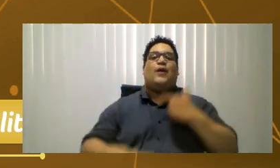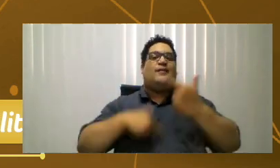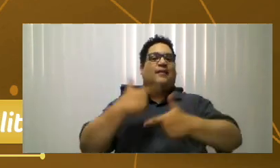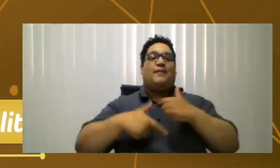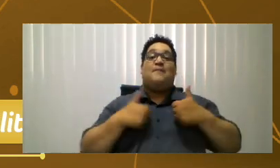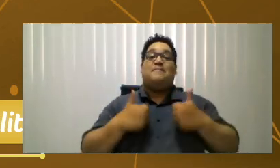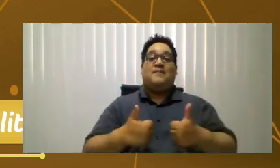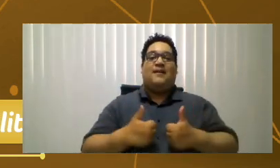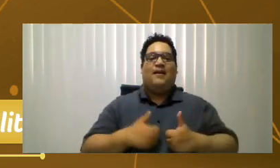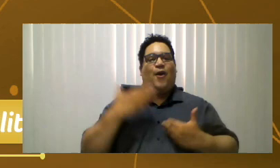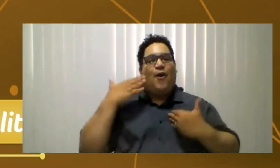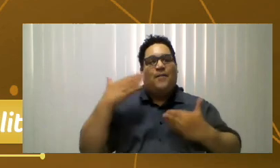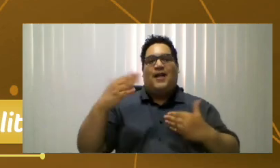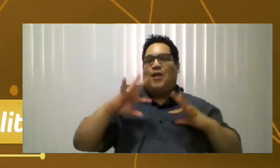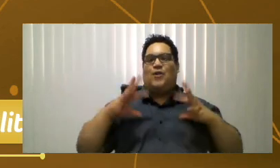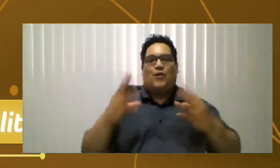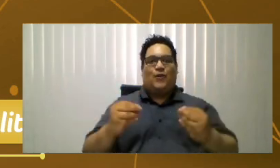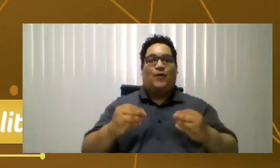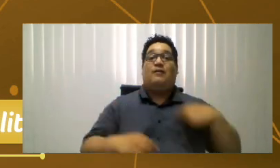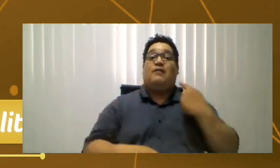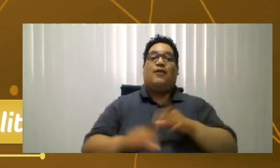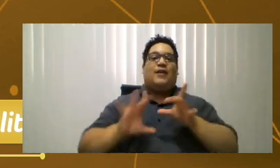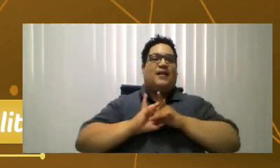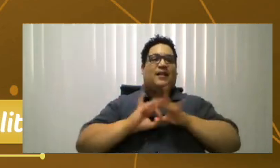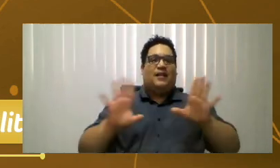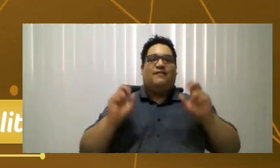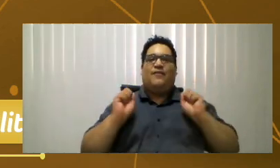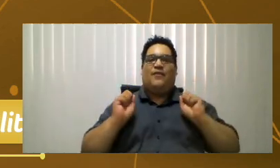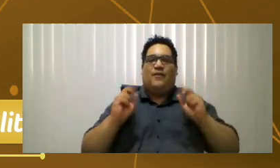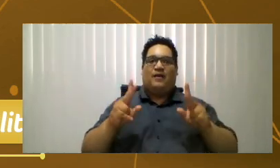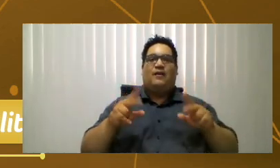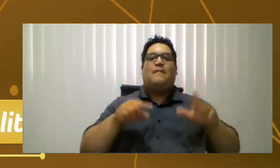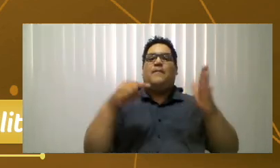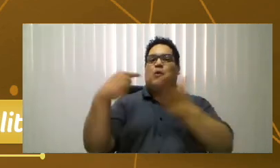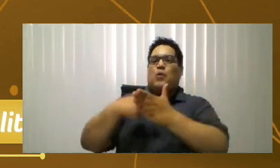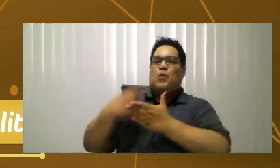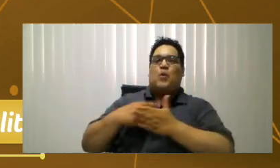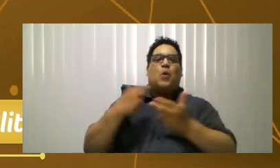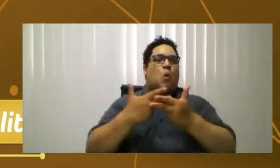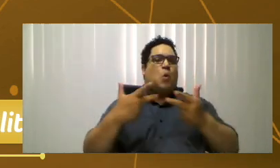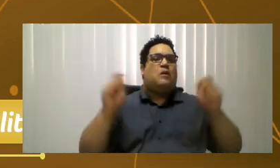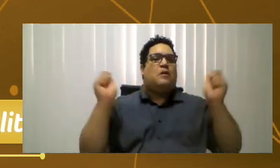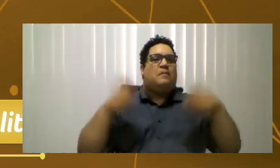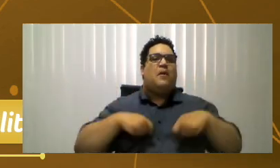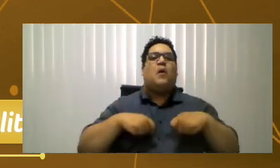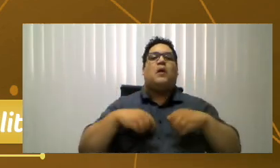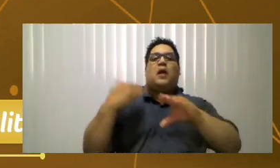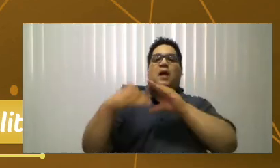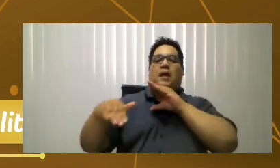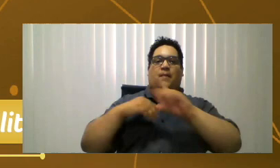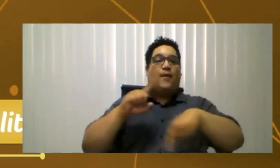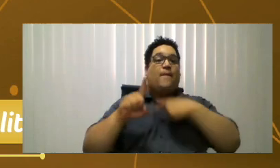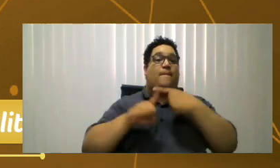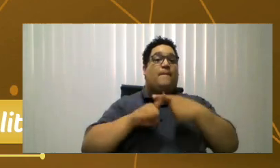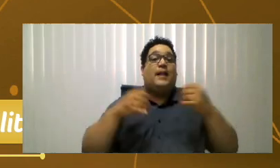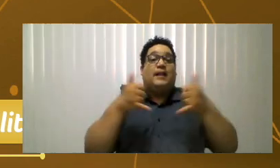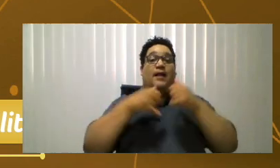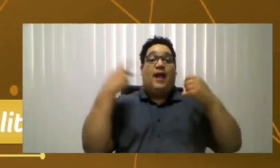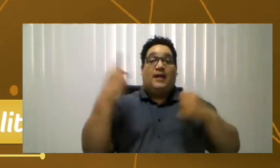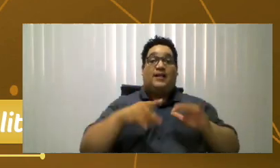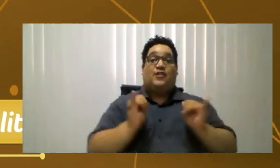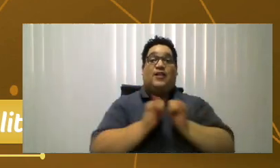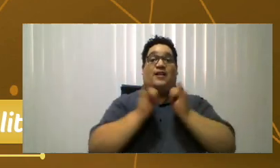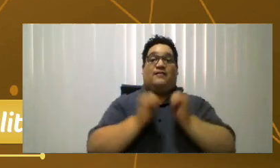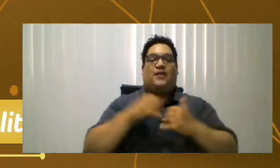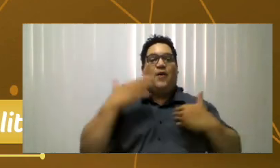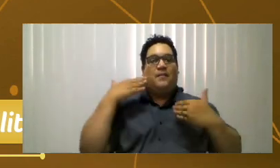bem. Obrigado a todos e a gente está à disposição para outras questões por e-mail ou por telefone aqui na Chess.